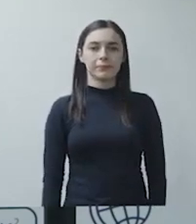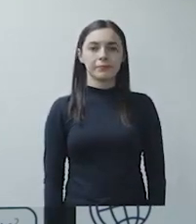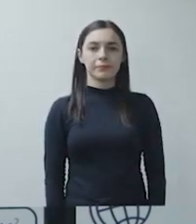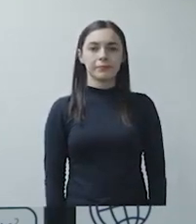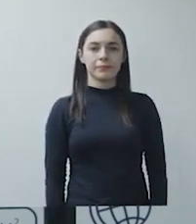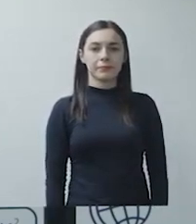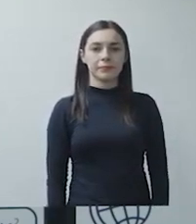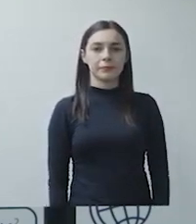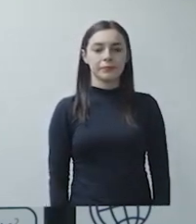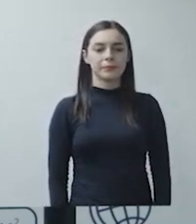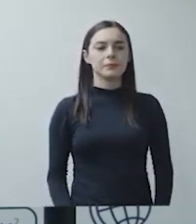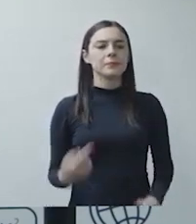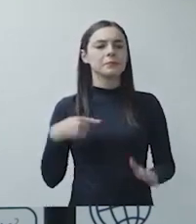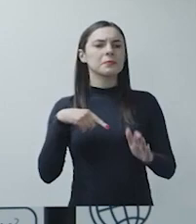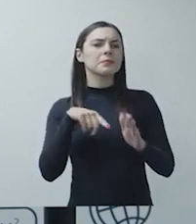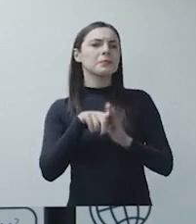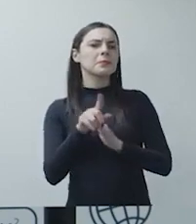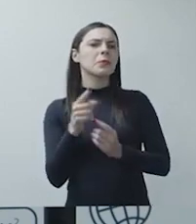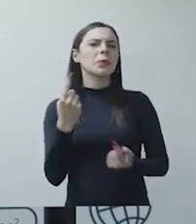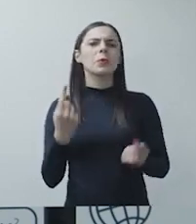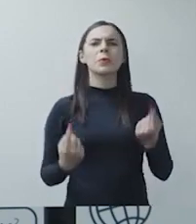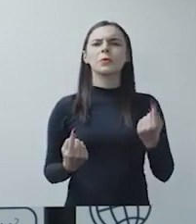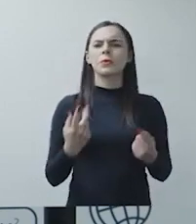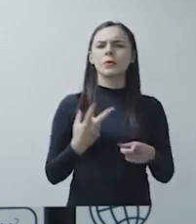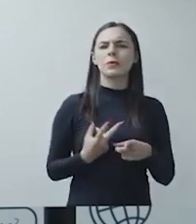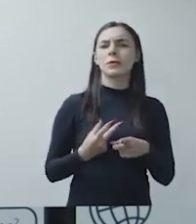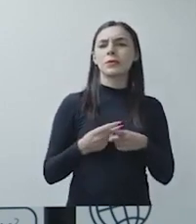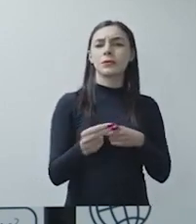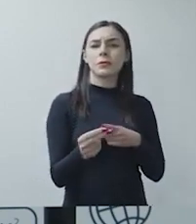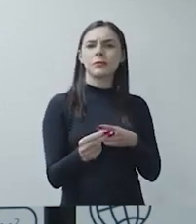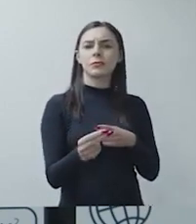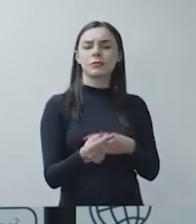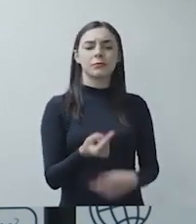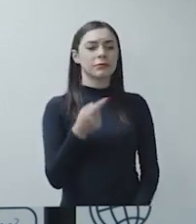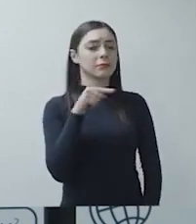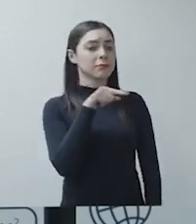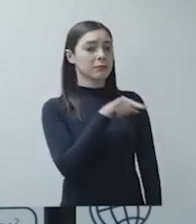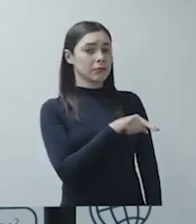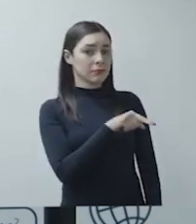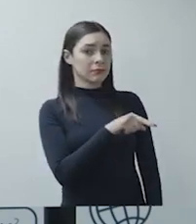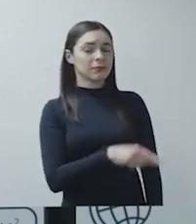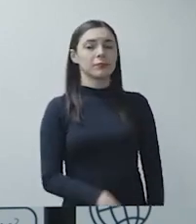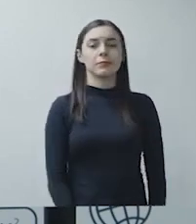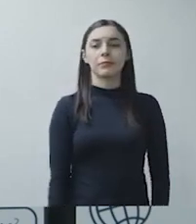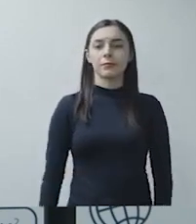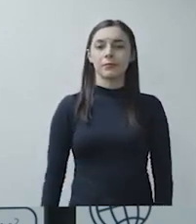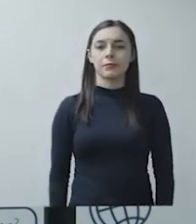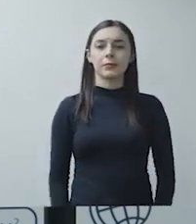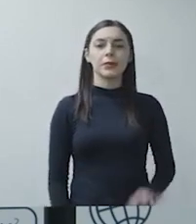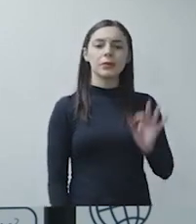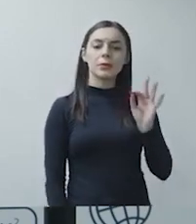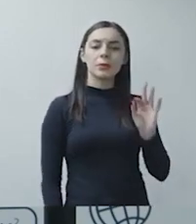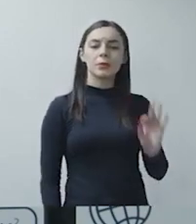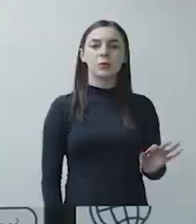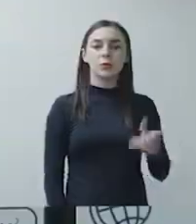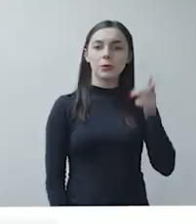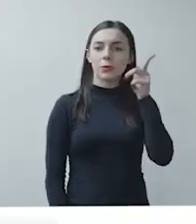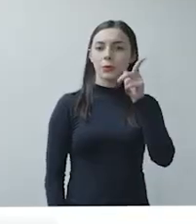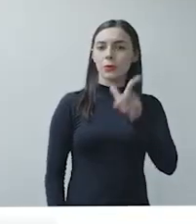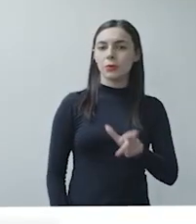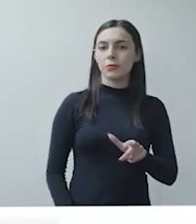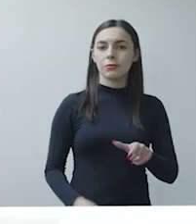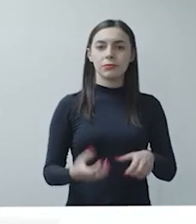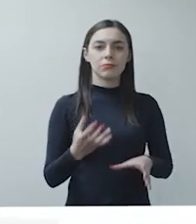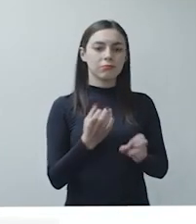Então, qual deles foi o vencedor? Foi o Júlio, que acertou maior número